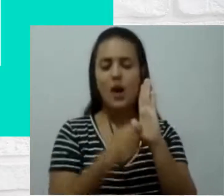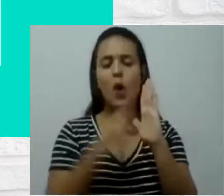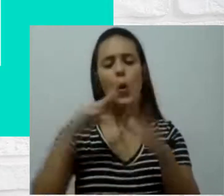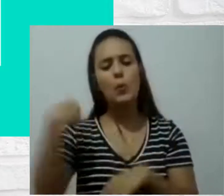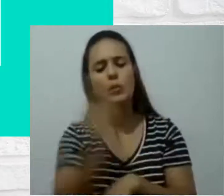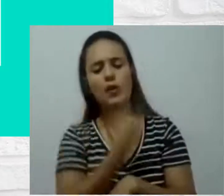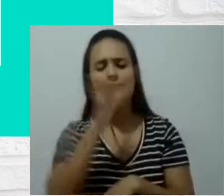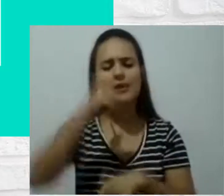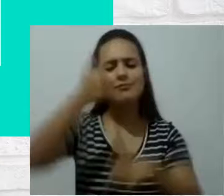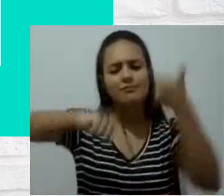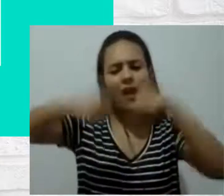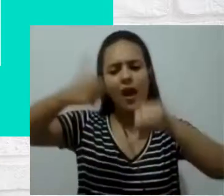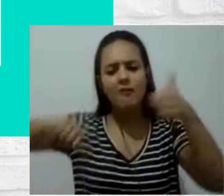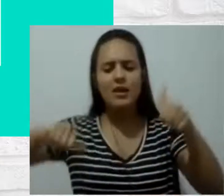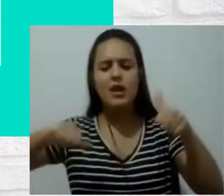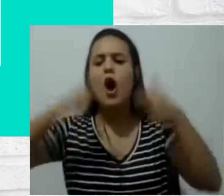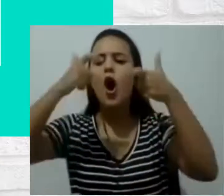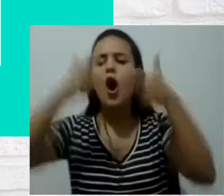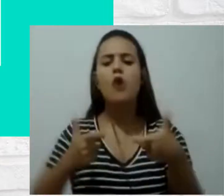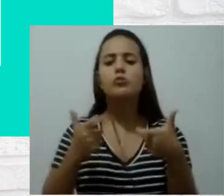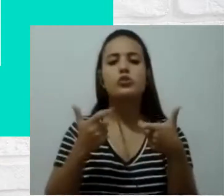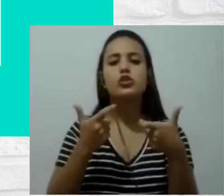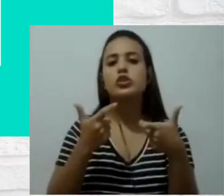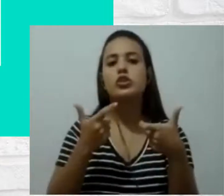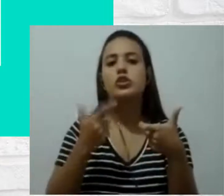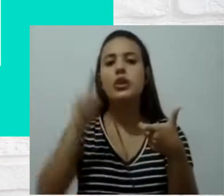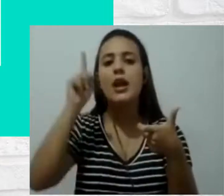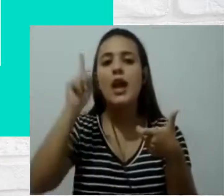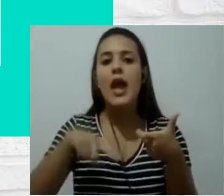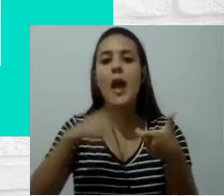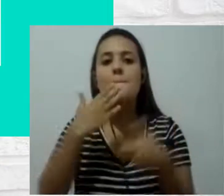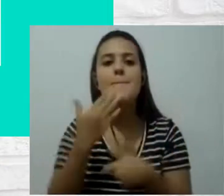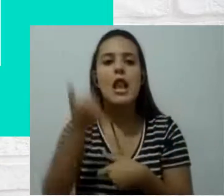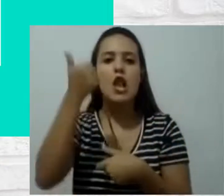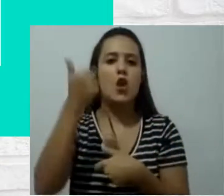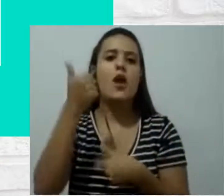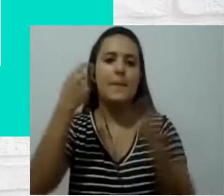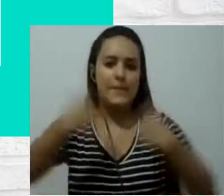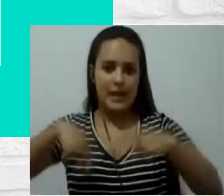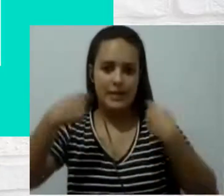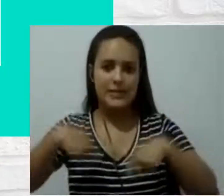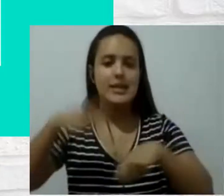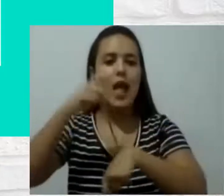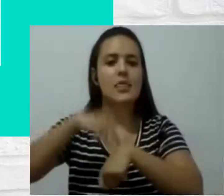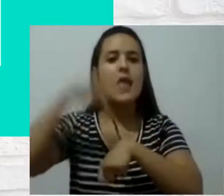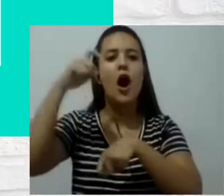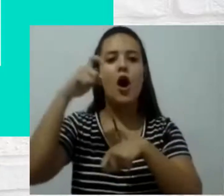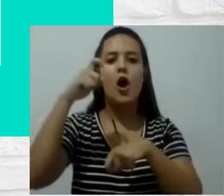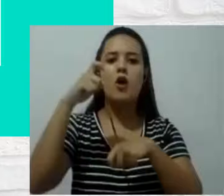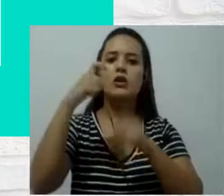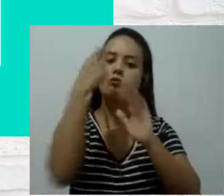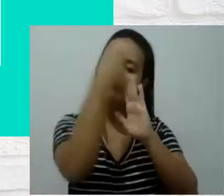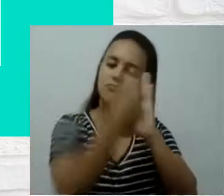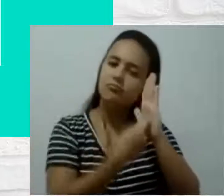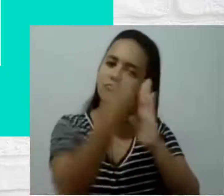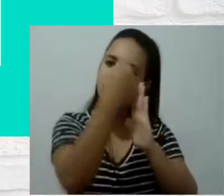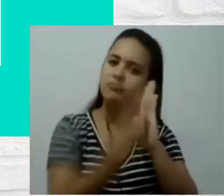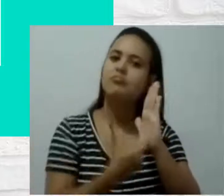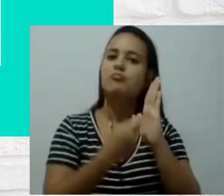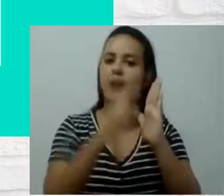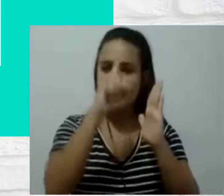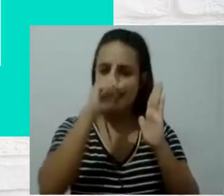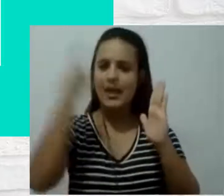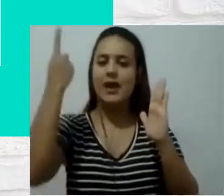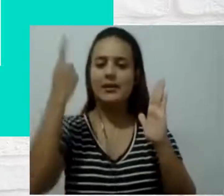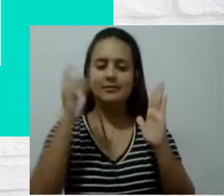das redações que vocês vão enviar para a gente vai ter uma ideia onde é que vocês possam ter pontos de